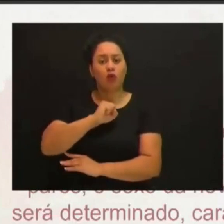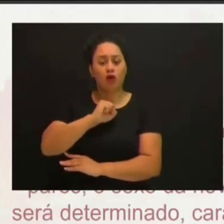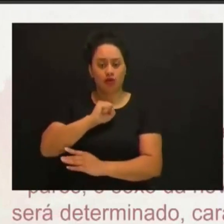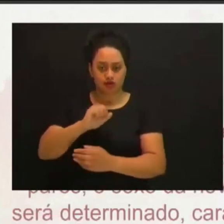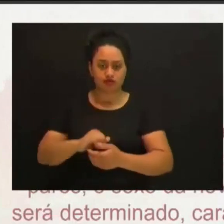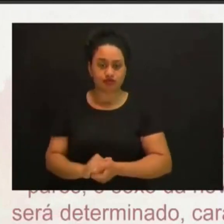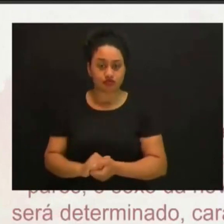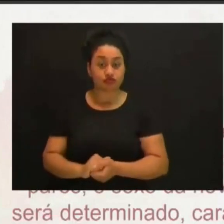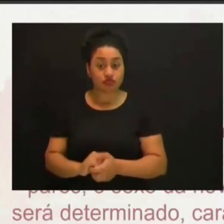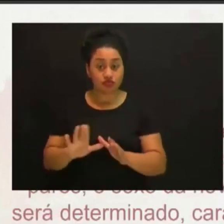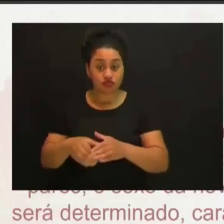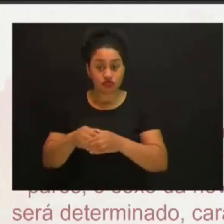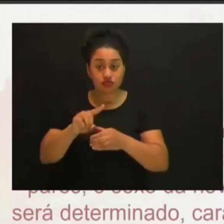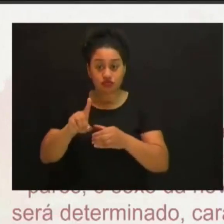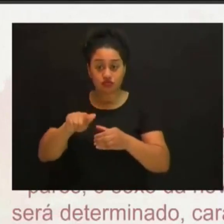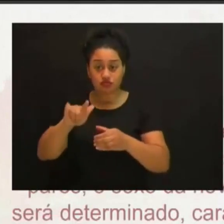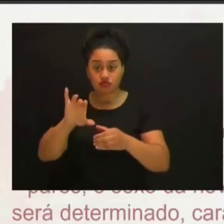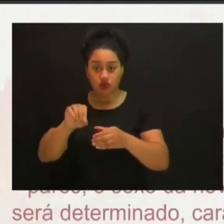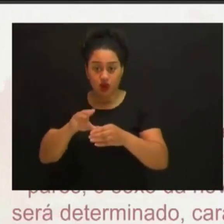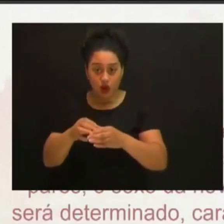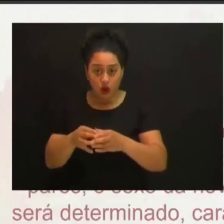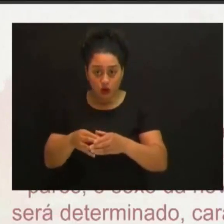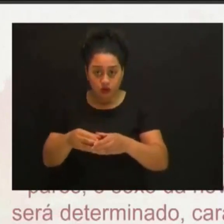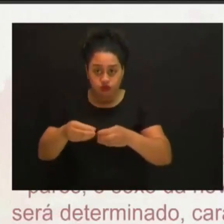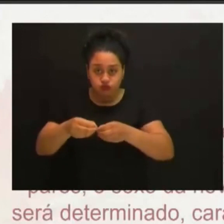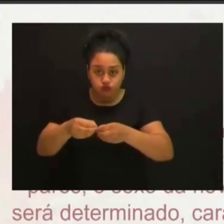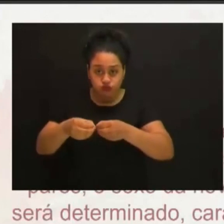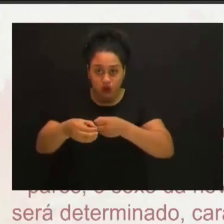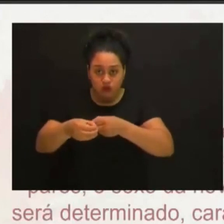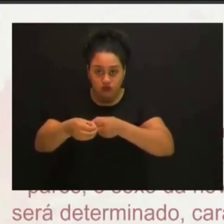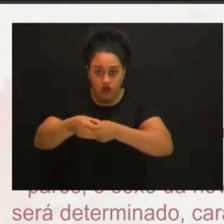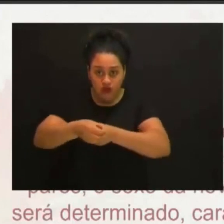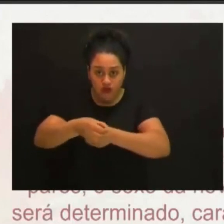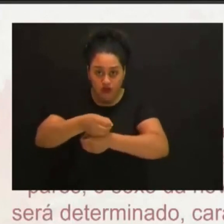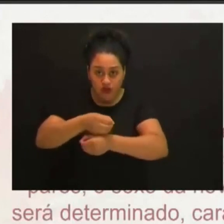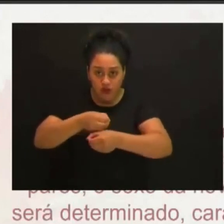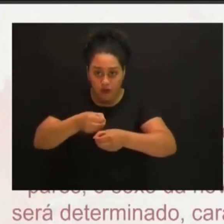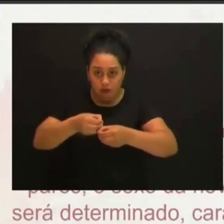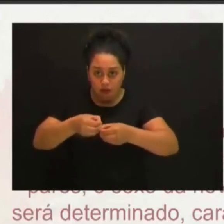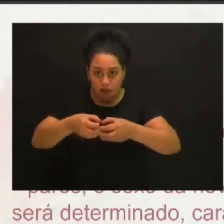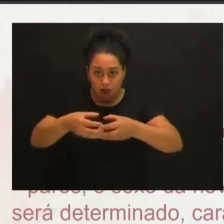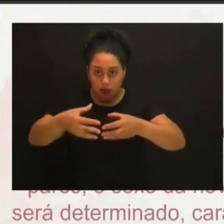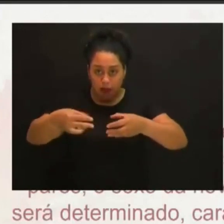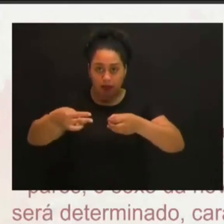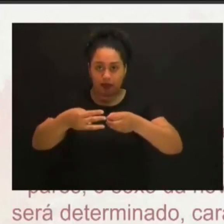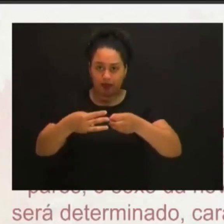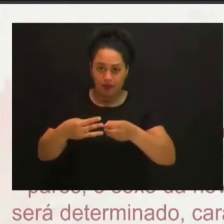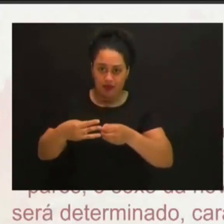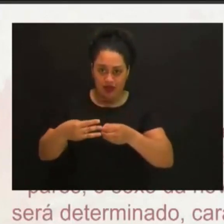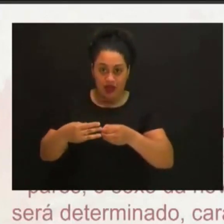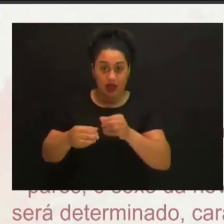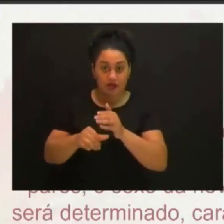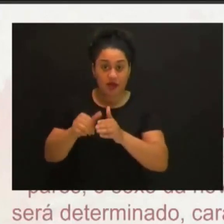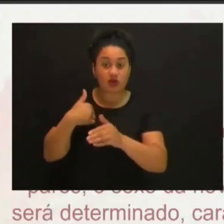Esse zigoto vai começar uma divisão de 2 células, 4 células, 8 células, e assim nós vamos passando os primeiros